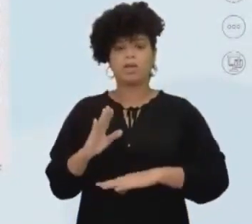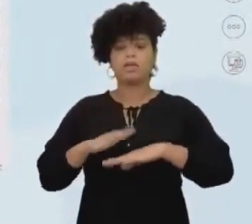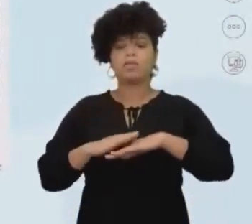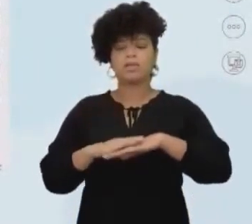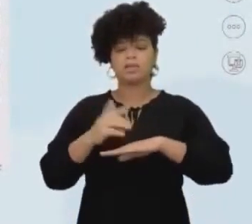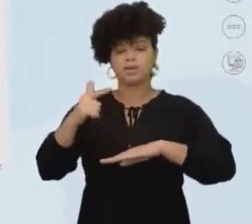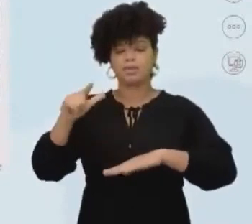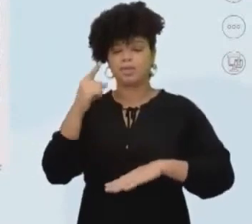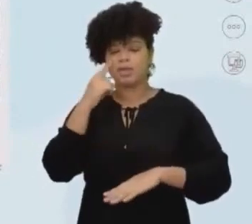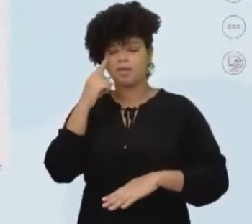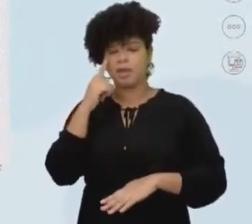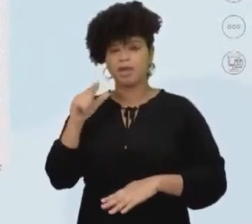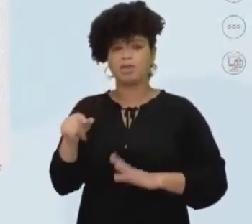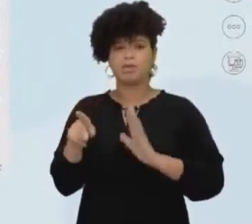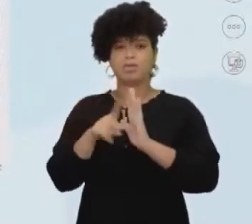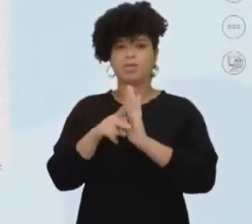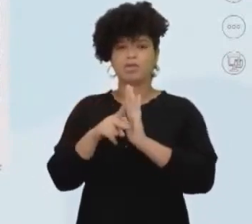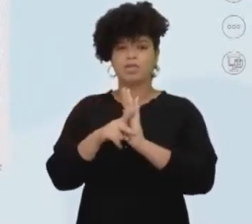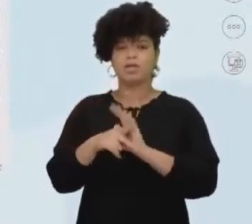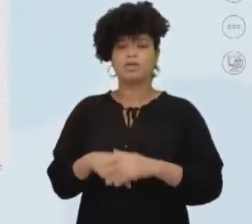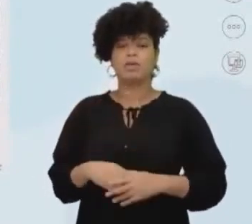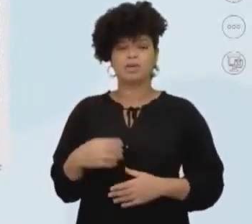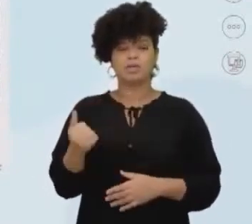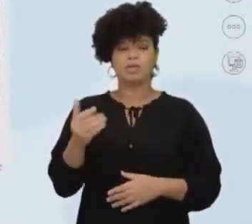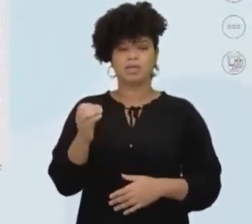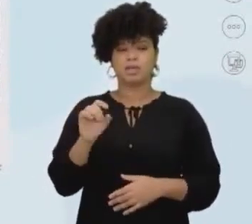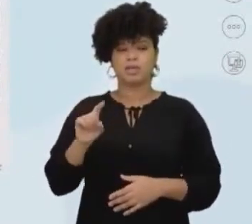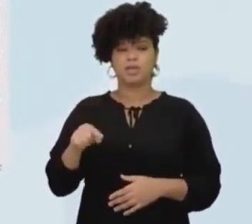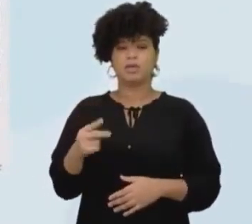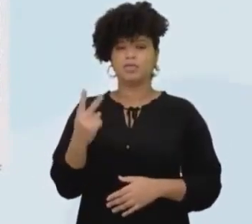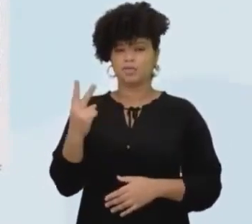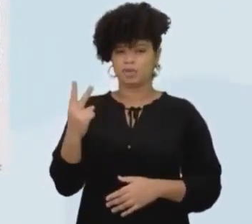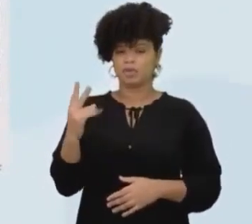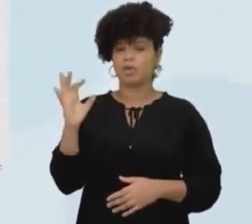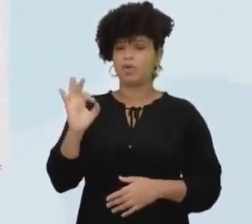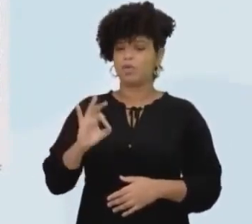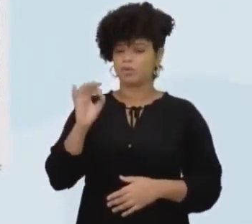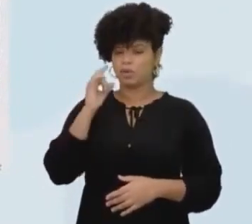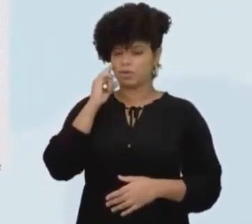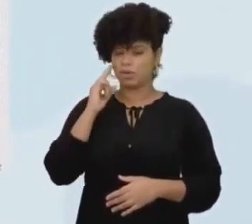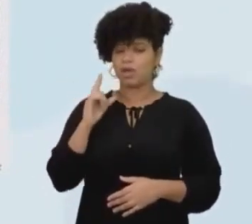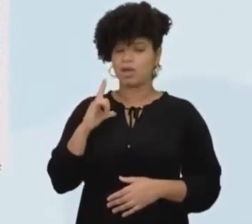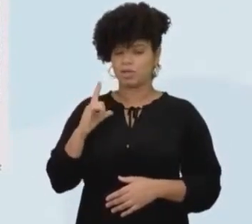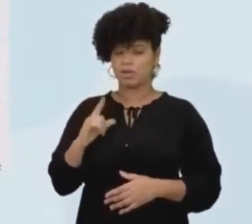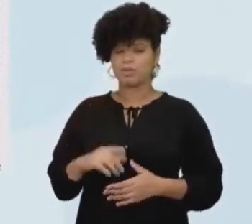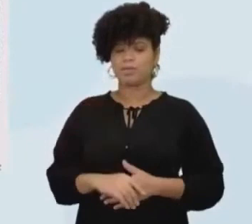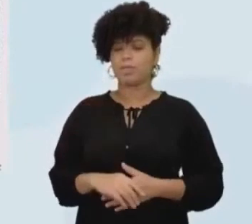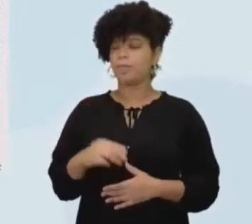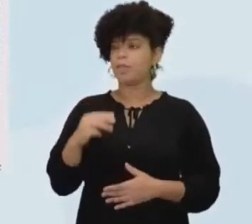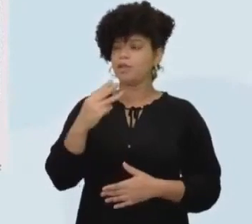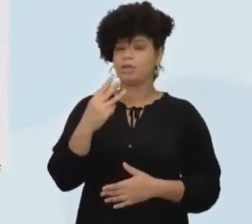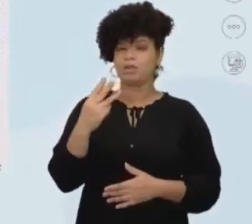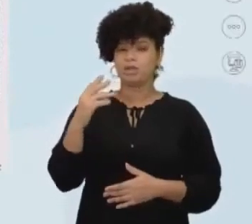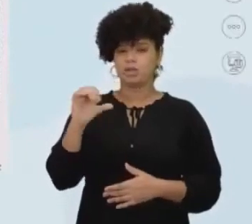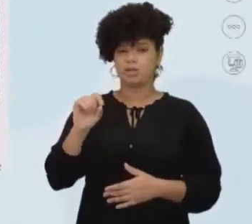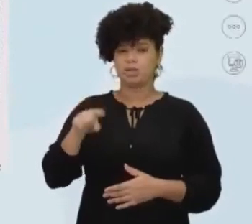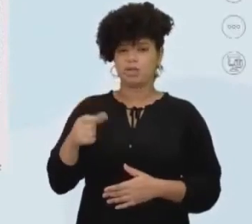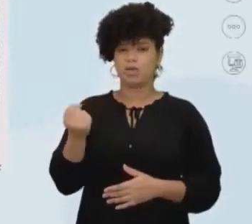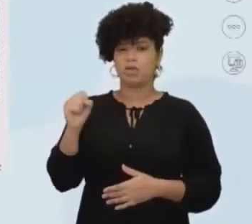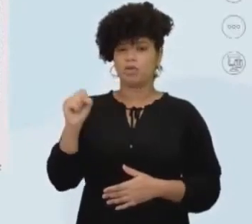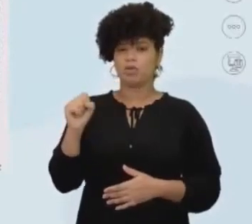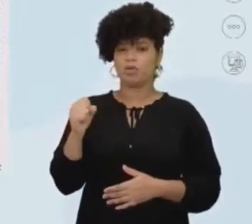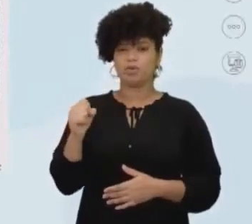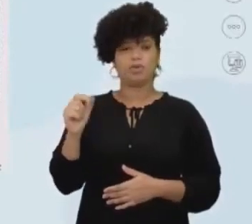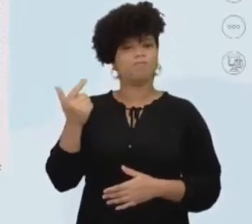tipo de rendimento né sendo que 60,2% possui rendimento 39,8